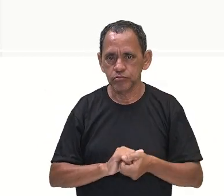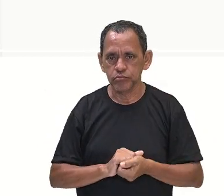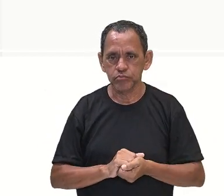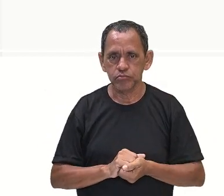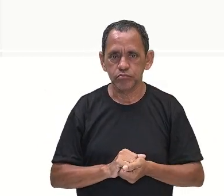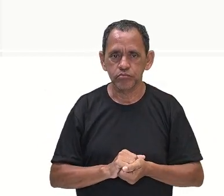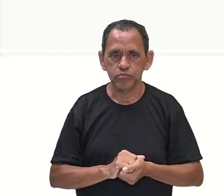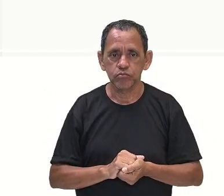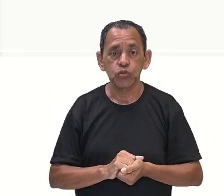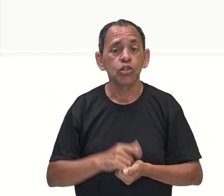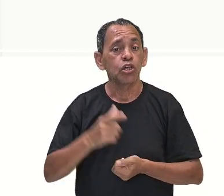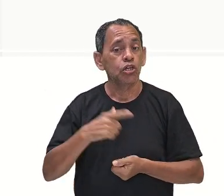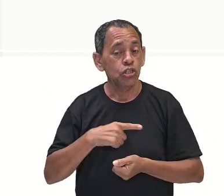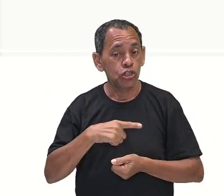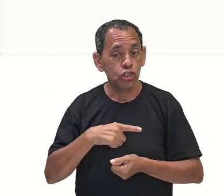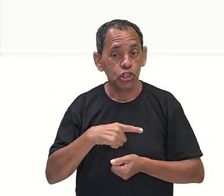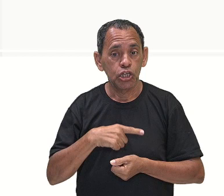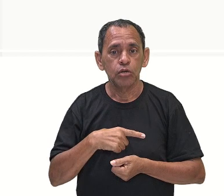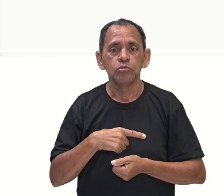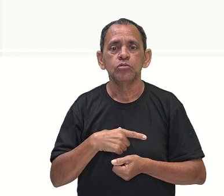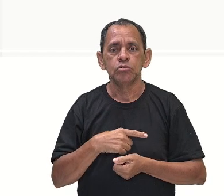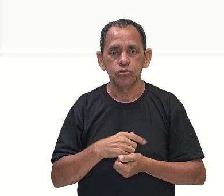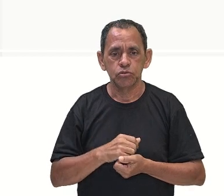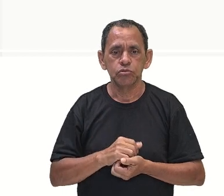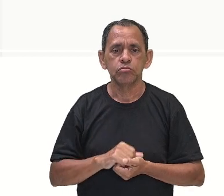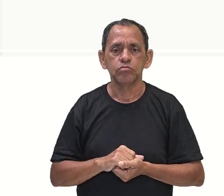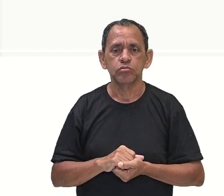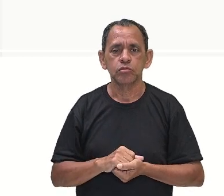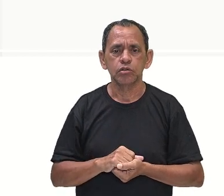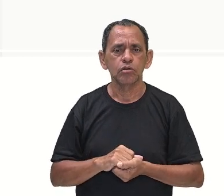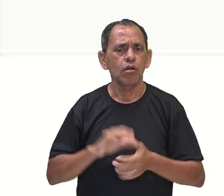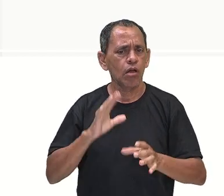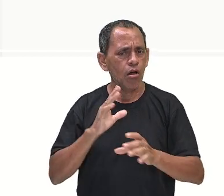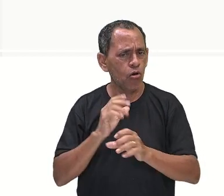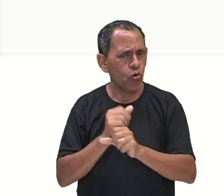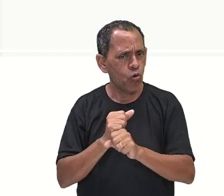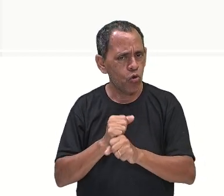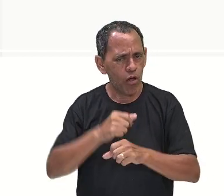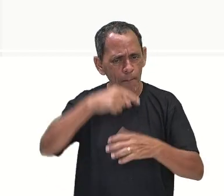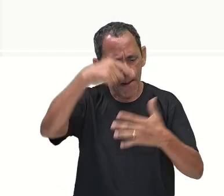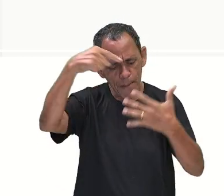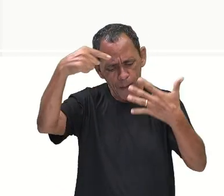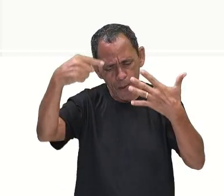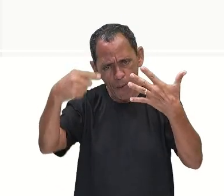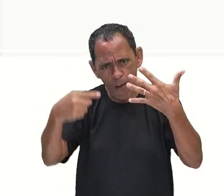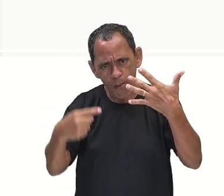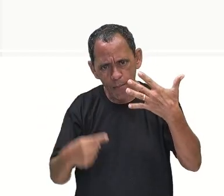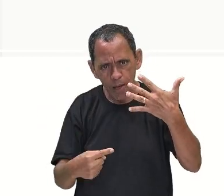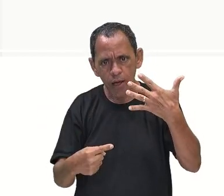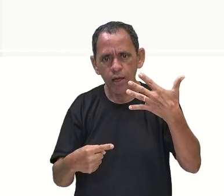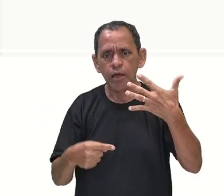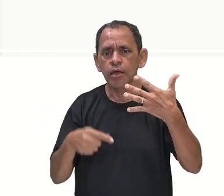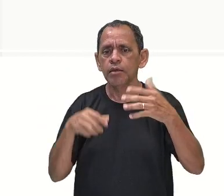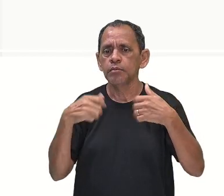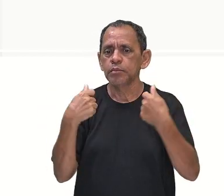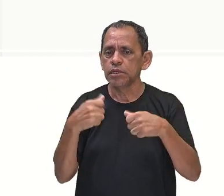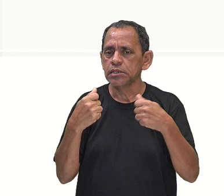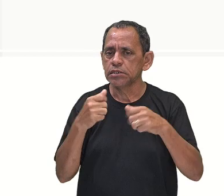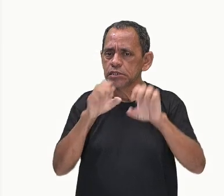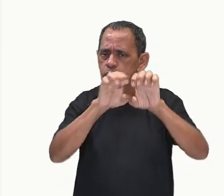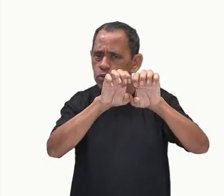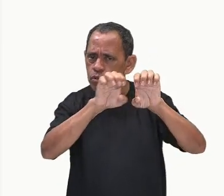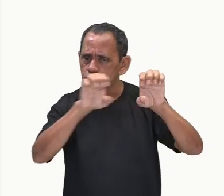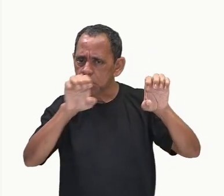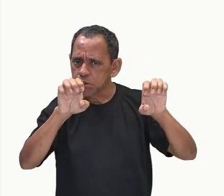Nós temos, então, essa mesma resolução, utilizando, então, a nossa expressão que calcula de maneira